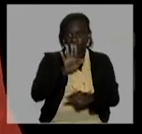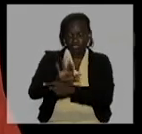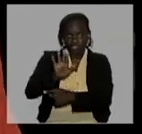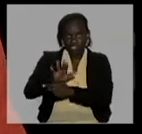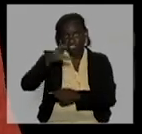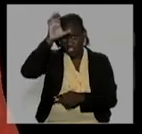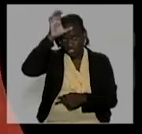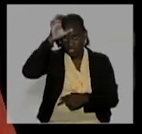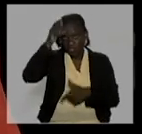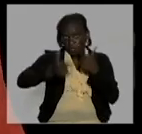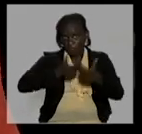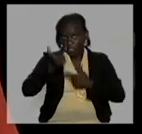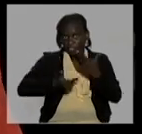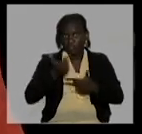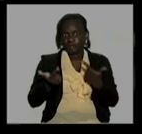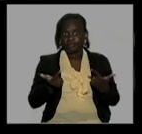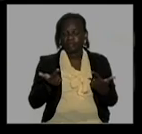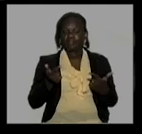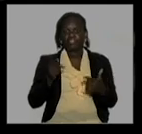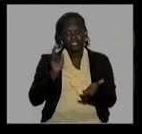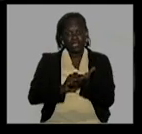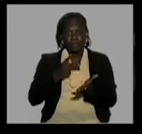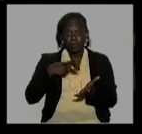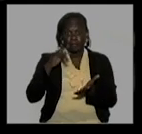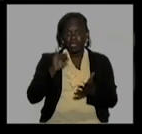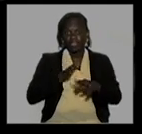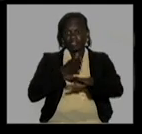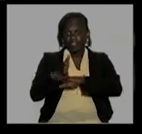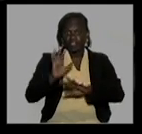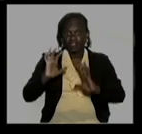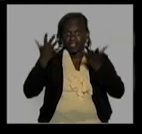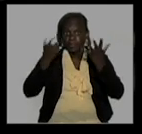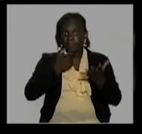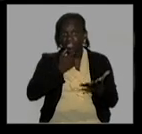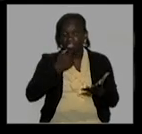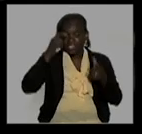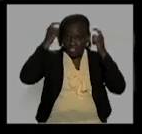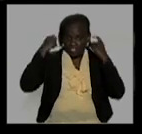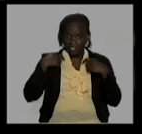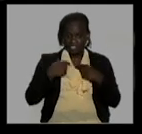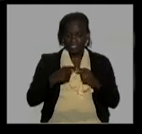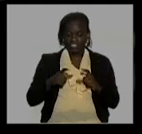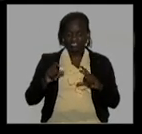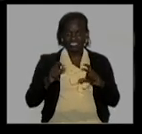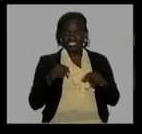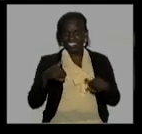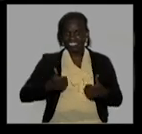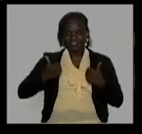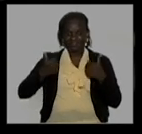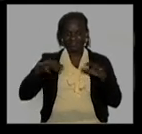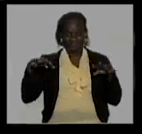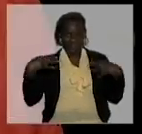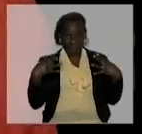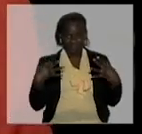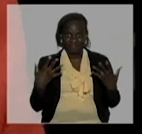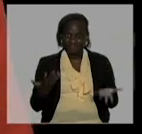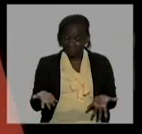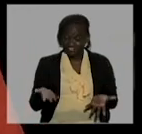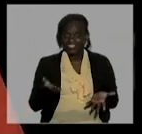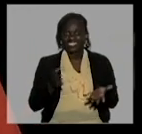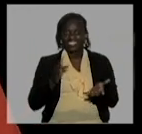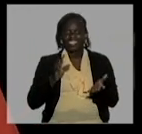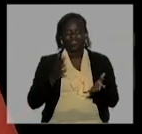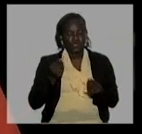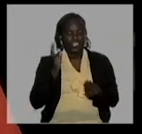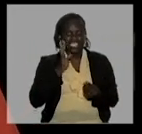câmera e começou a ajudar o meu tio a fazer. Na verdade, meu pai ele ia para as festas da Penha com a câmera pendurada no pescoço para tirar a onda dele, né?